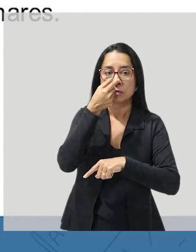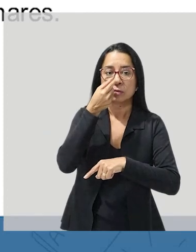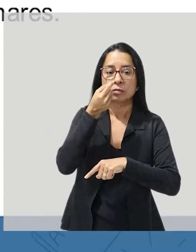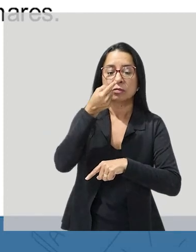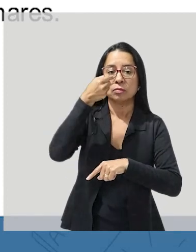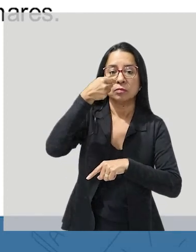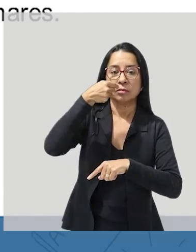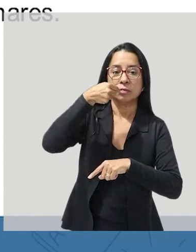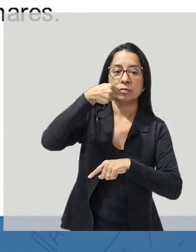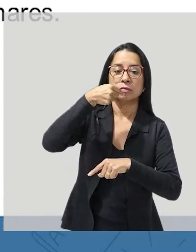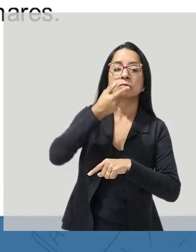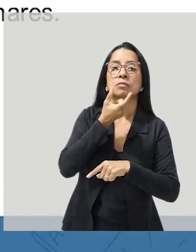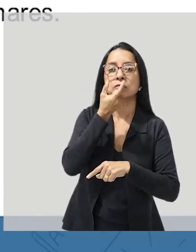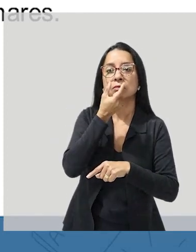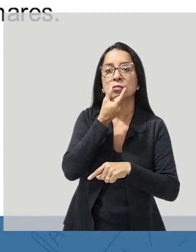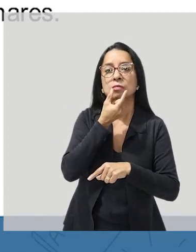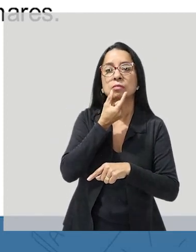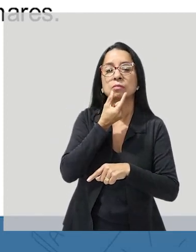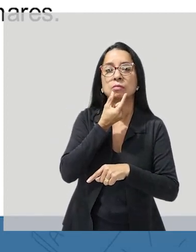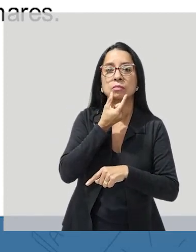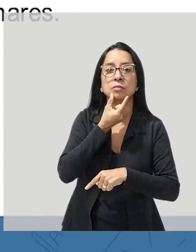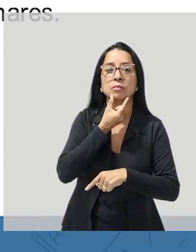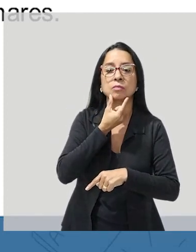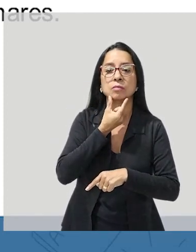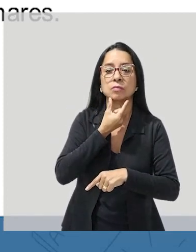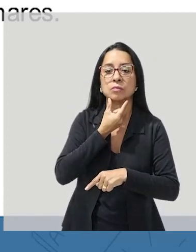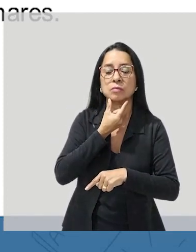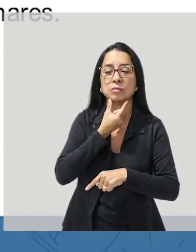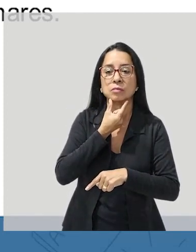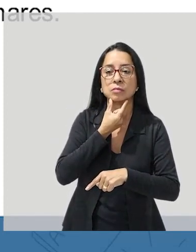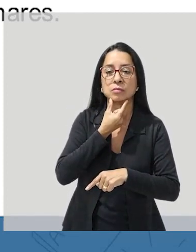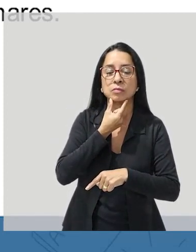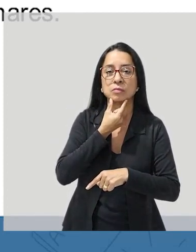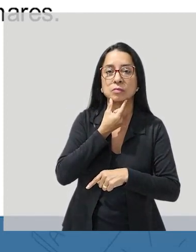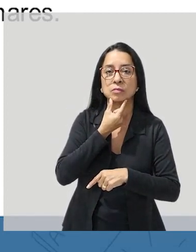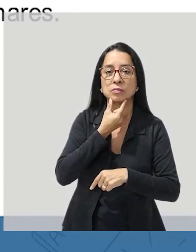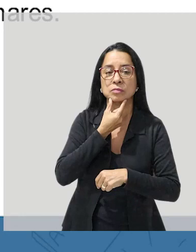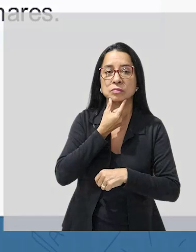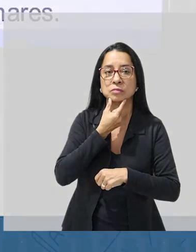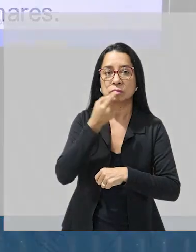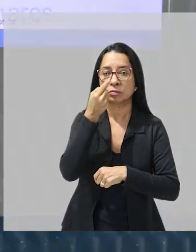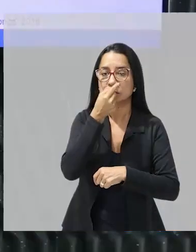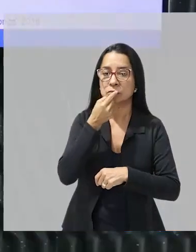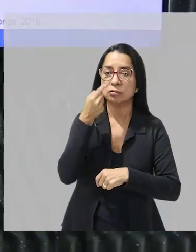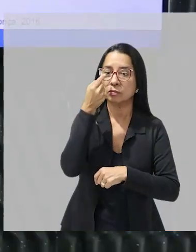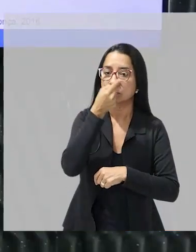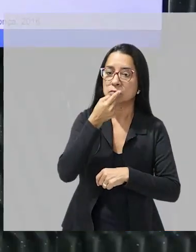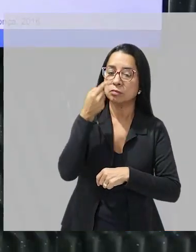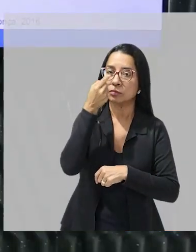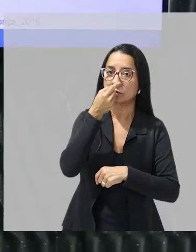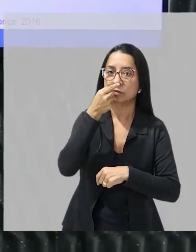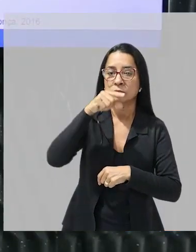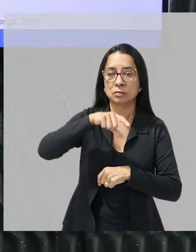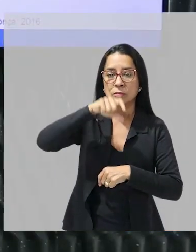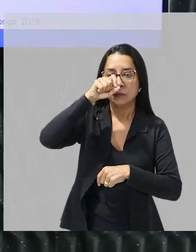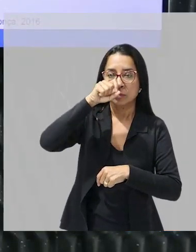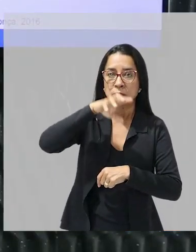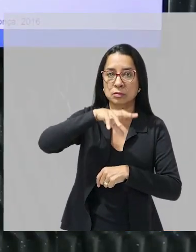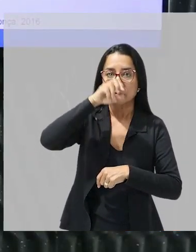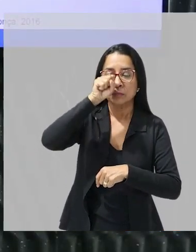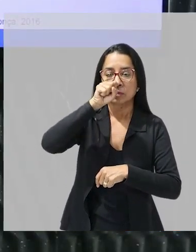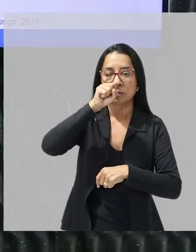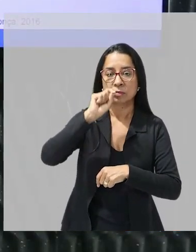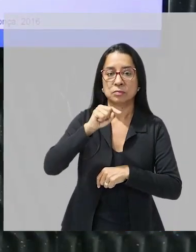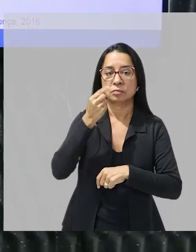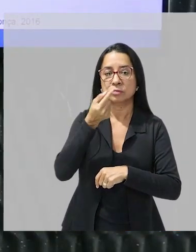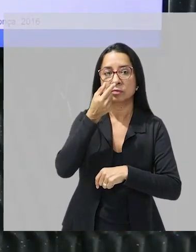passa aqui pela cavidades ou fossas nasais, que fica aqui, ó, nessa região, tá? Depois